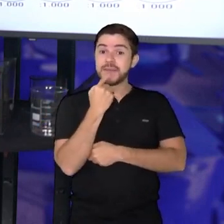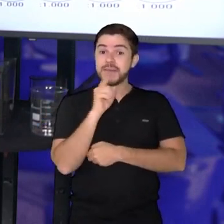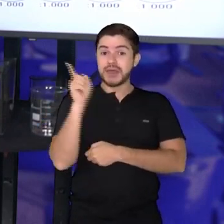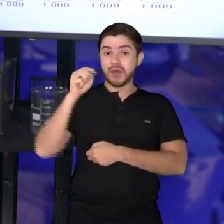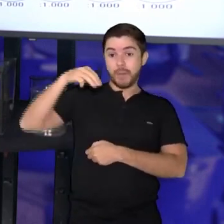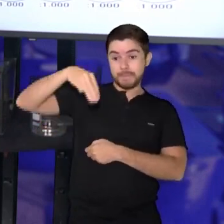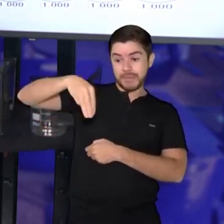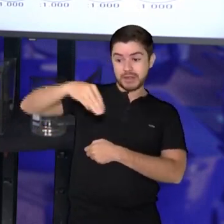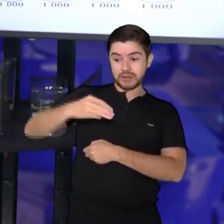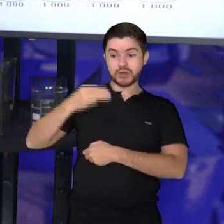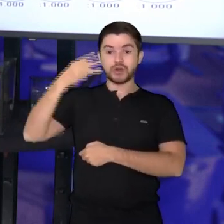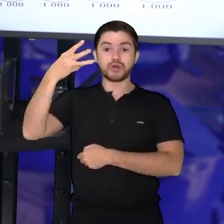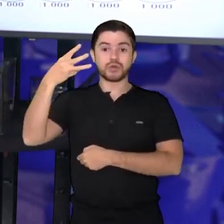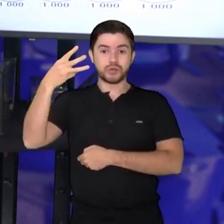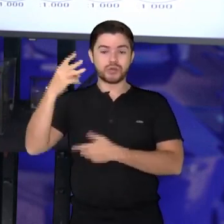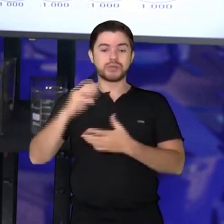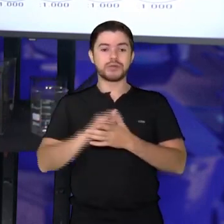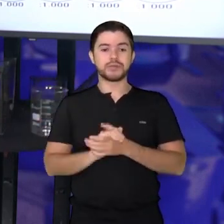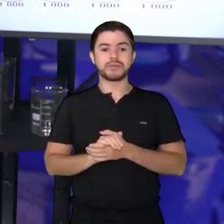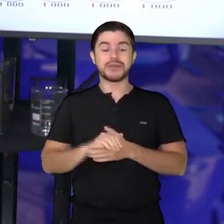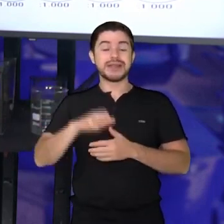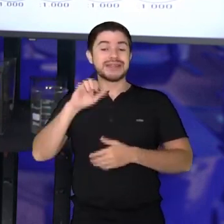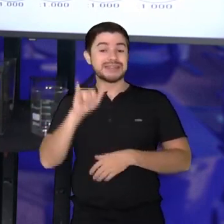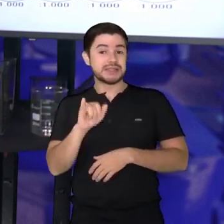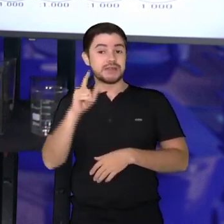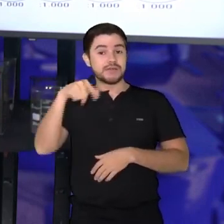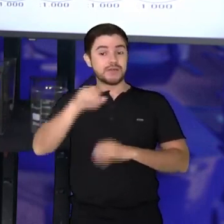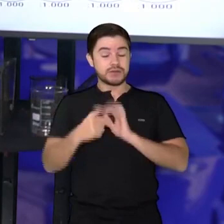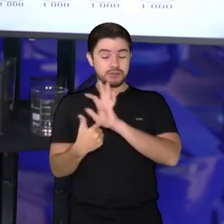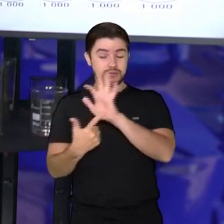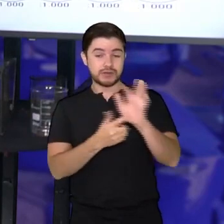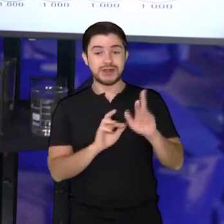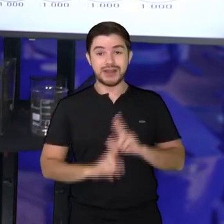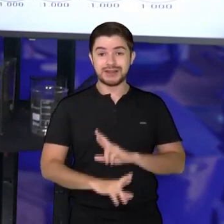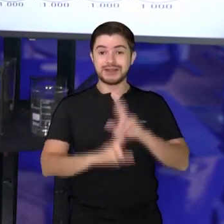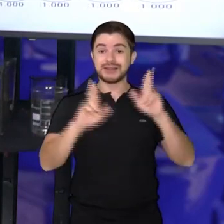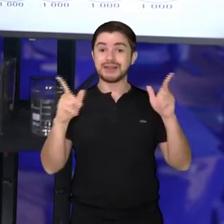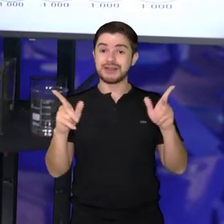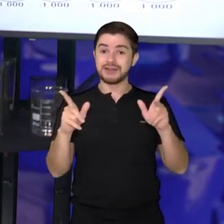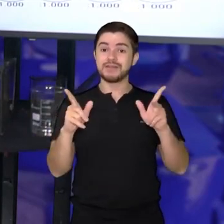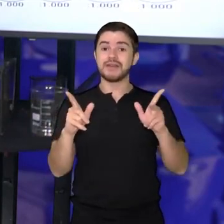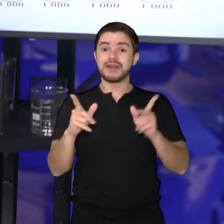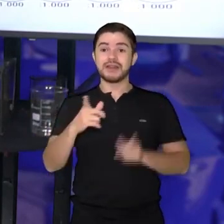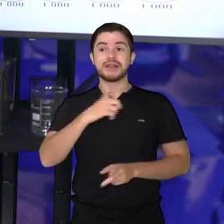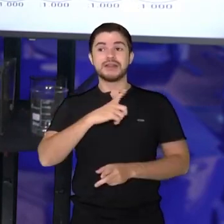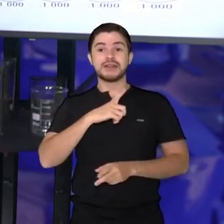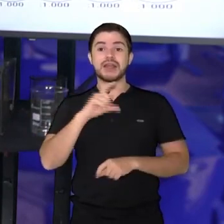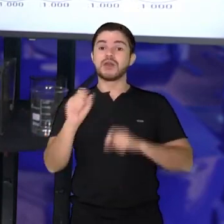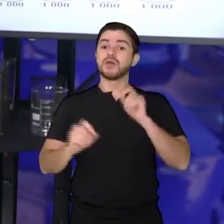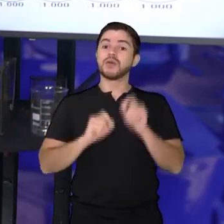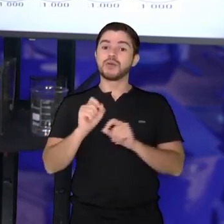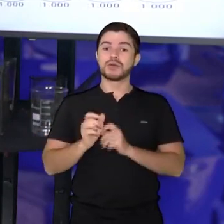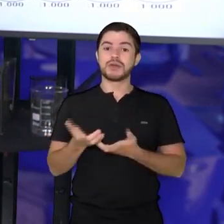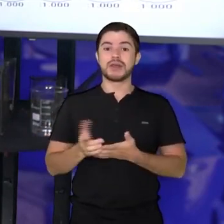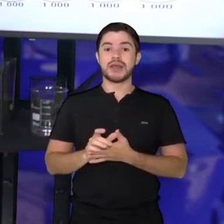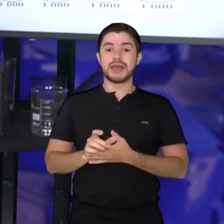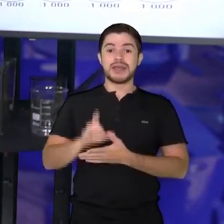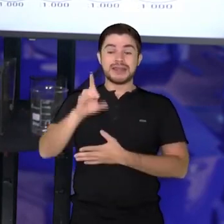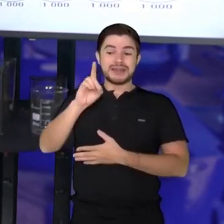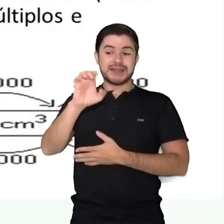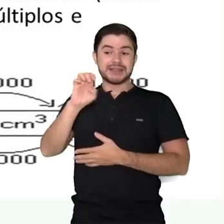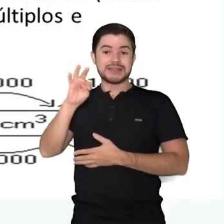certo? Se você for representar de outra maneira, temos aí diminuindo decímetro